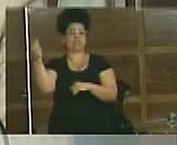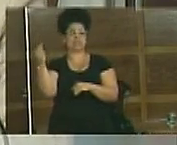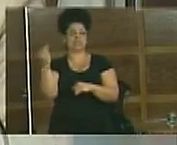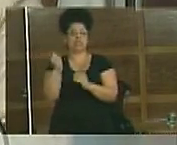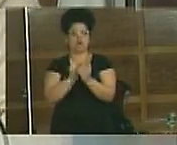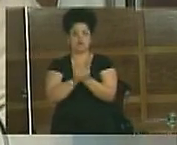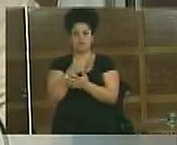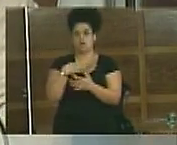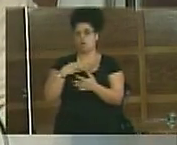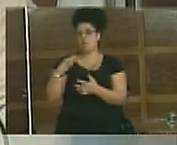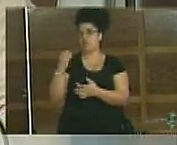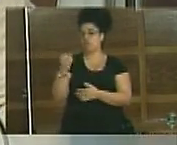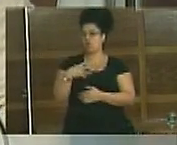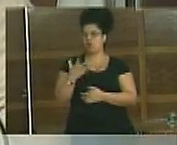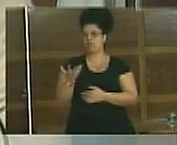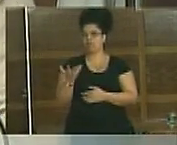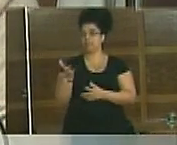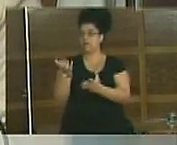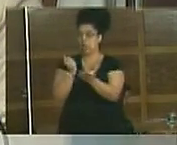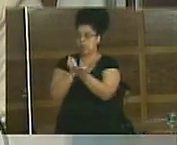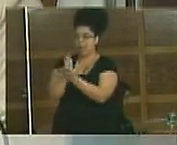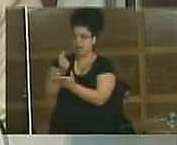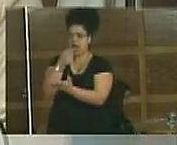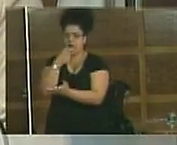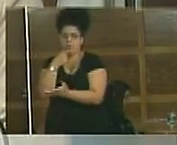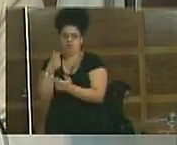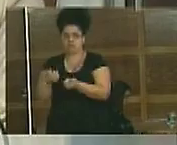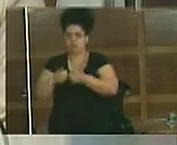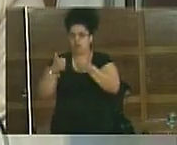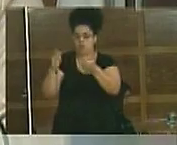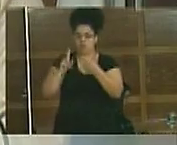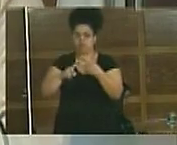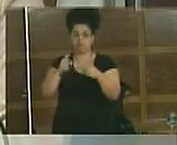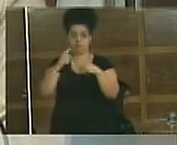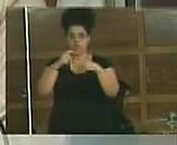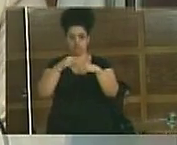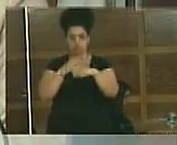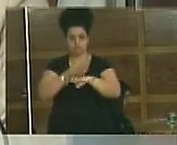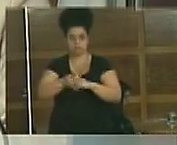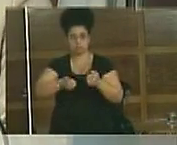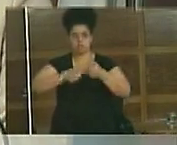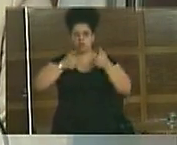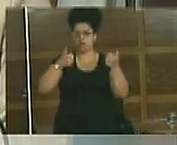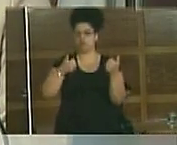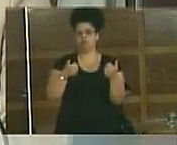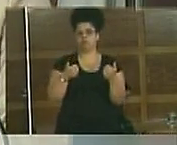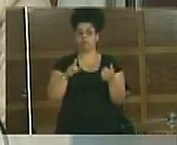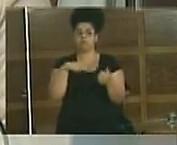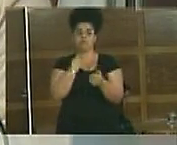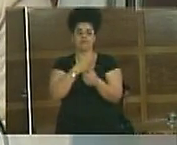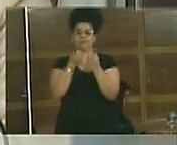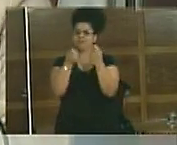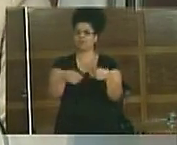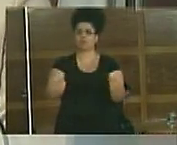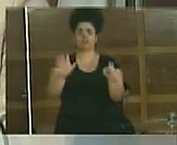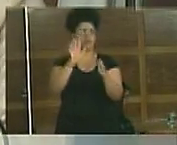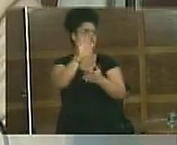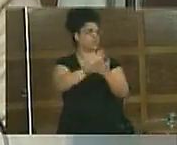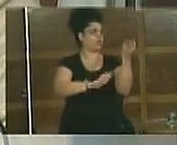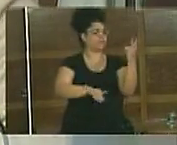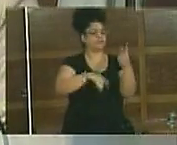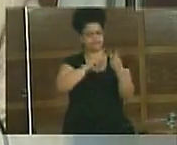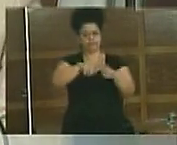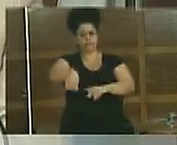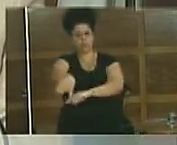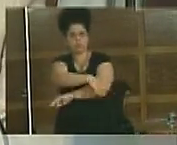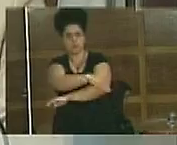uma roupinha nova. A gente quer comprar o melhor remédio e no melhor médico. Nós não estamos precisando de maquiagem, de rua,